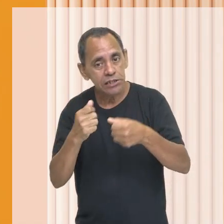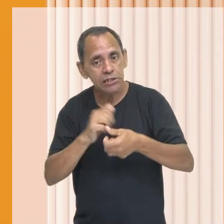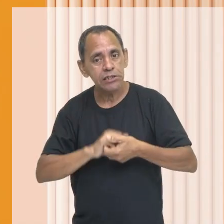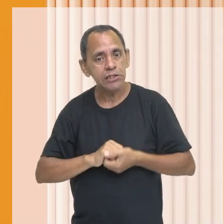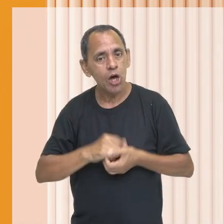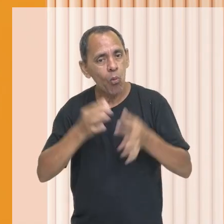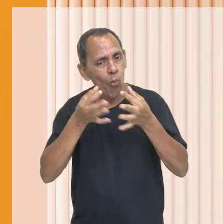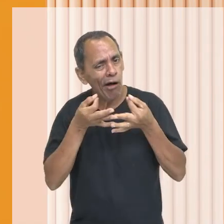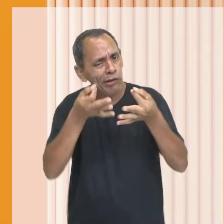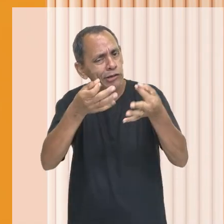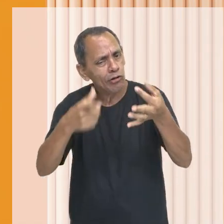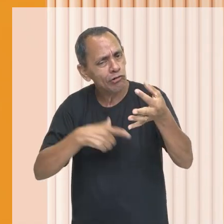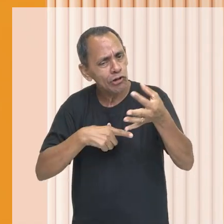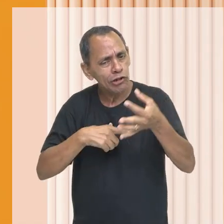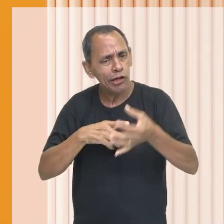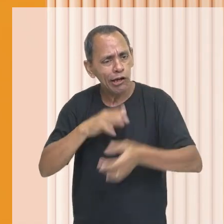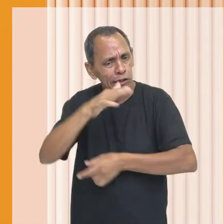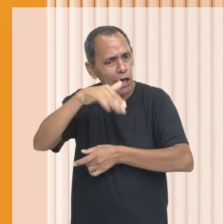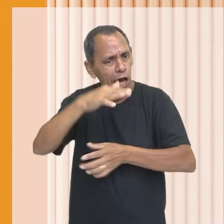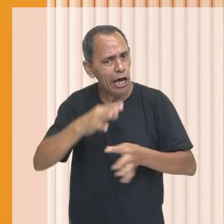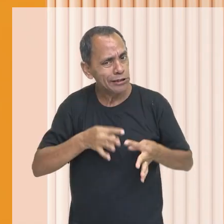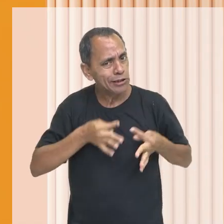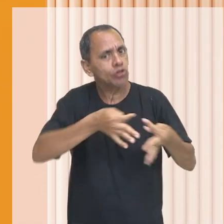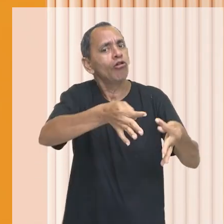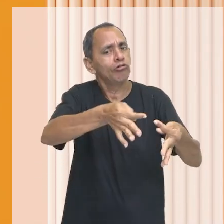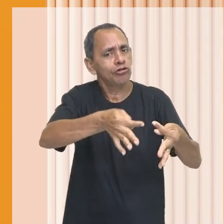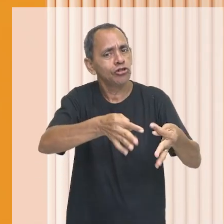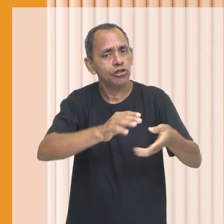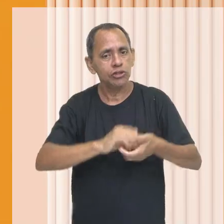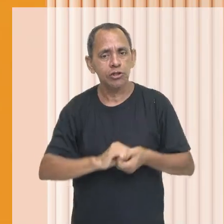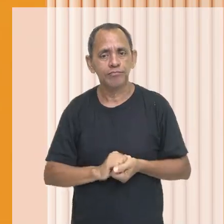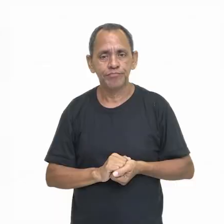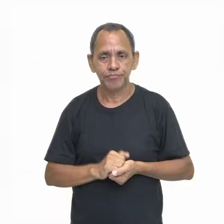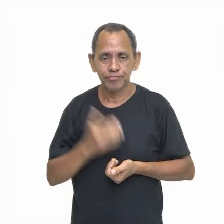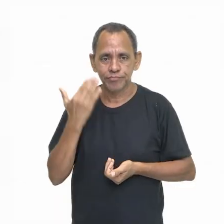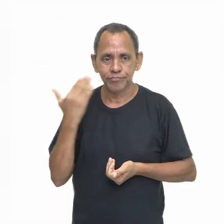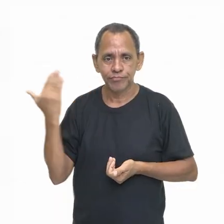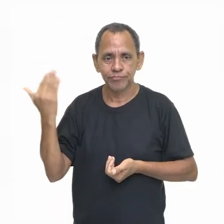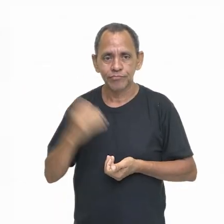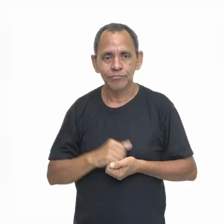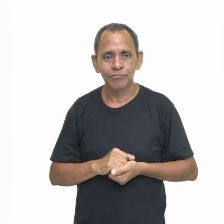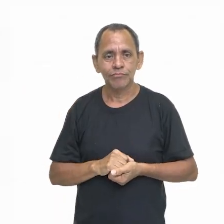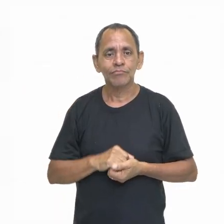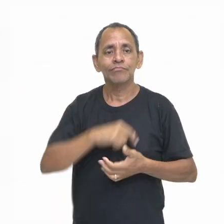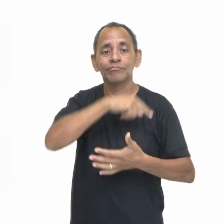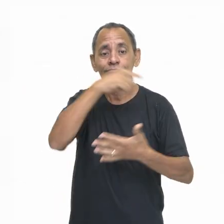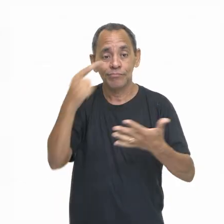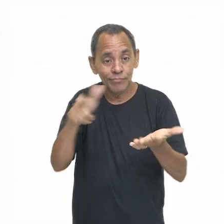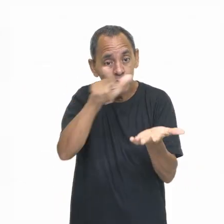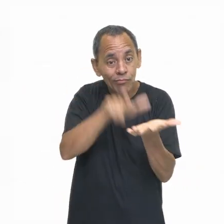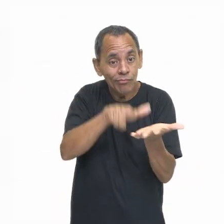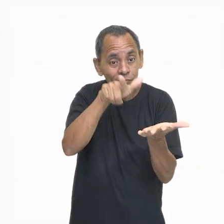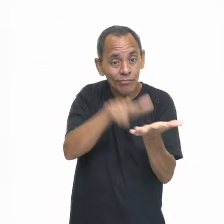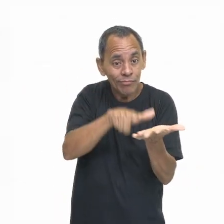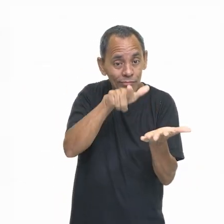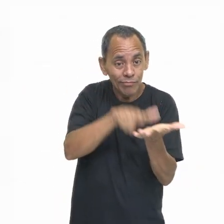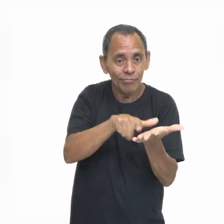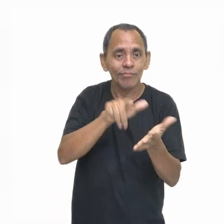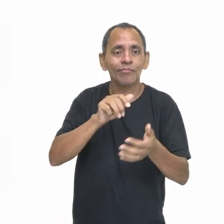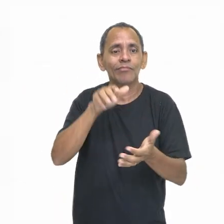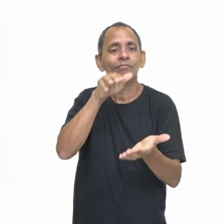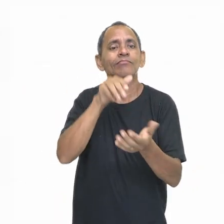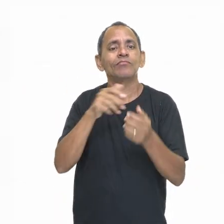né, tecnológicas que partiram, né, desse território. Vamos lá. O papel,